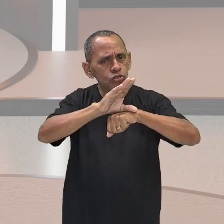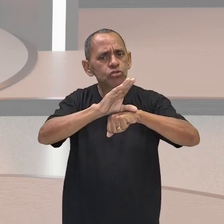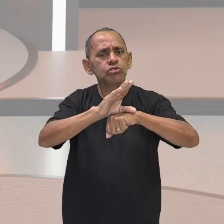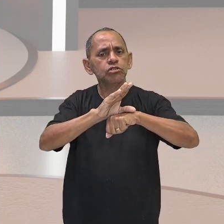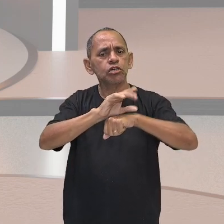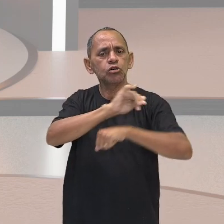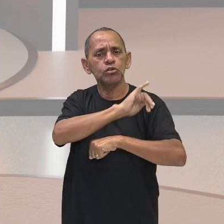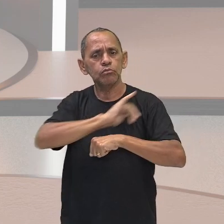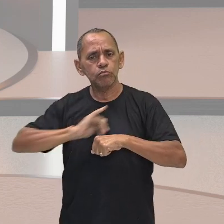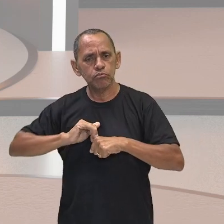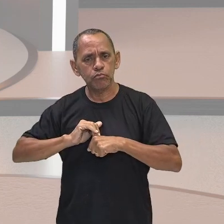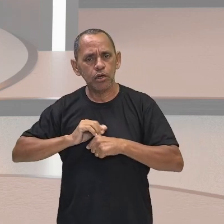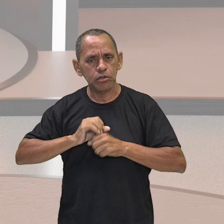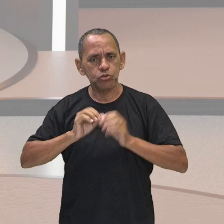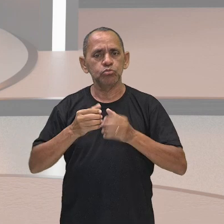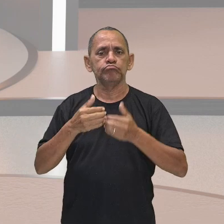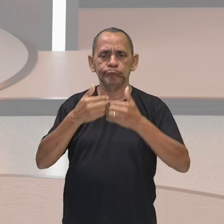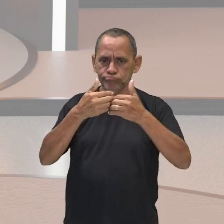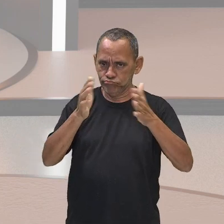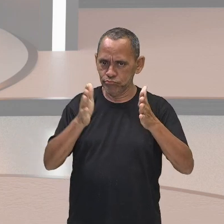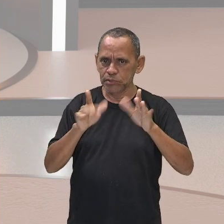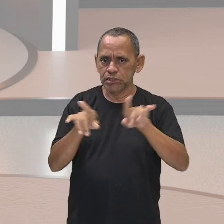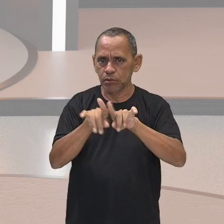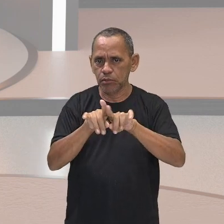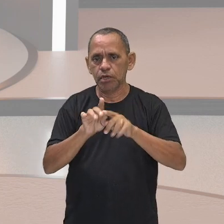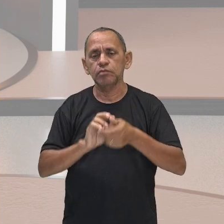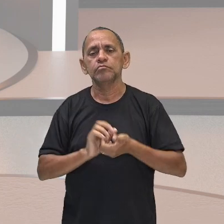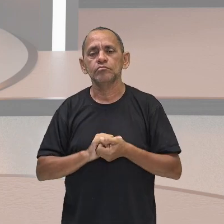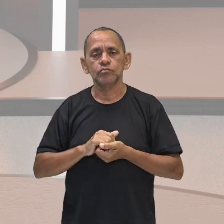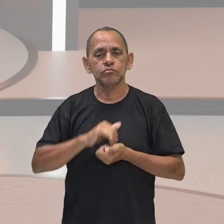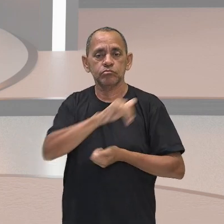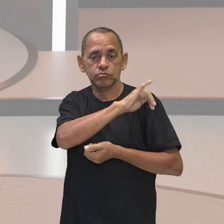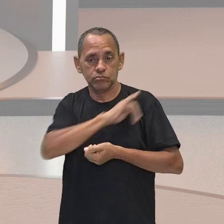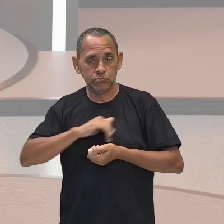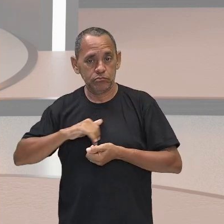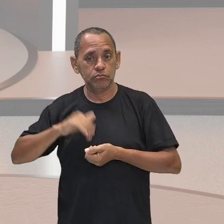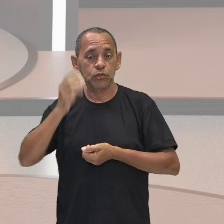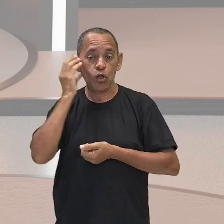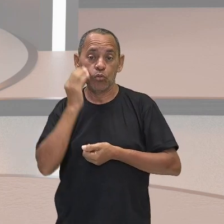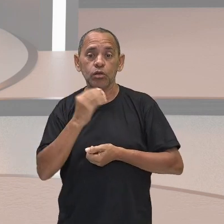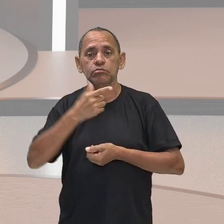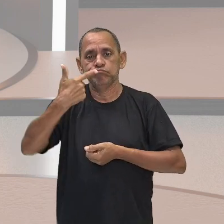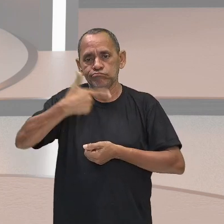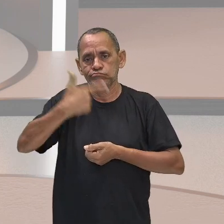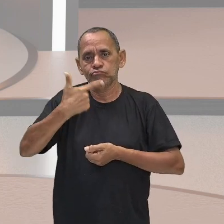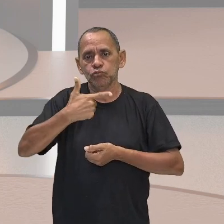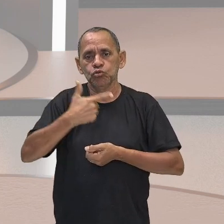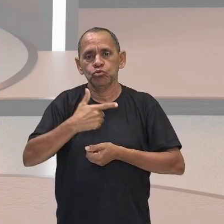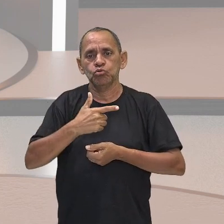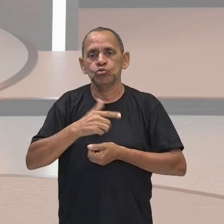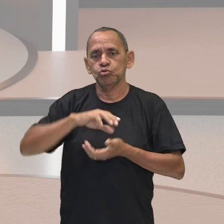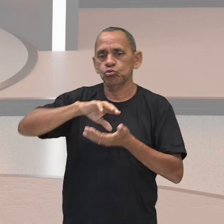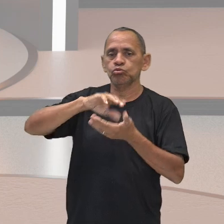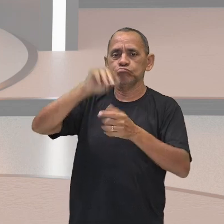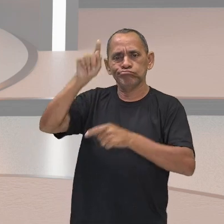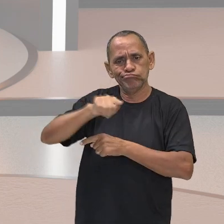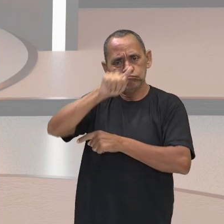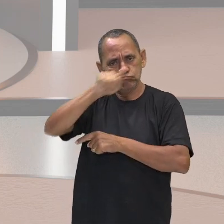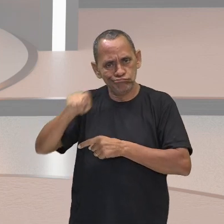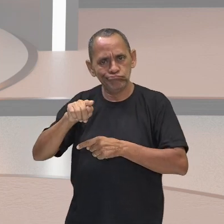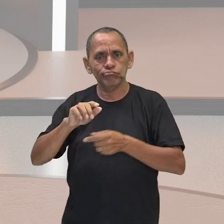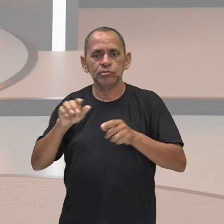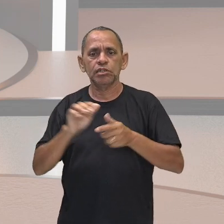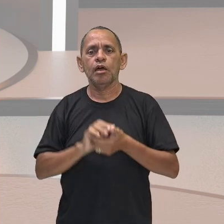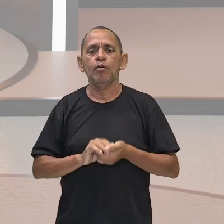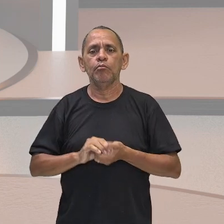concedia, o Pedro II, né, ele negou o beneplácito à bula papal e, além disso, em 1874, processou os